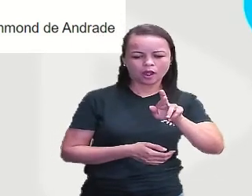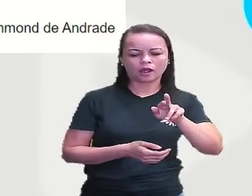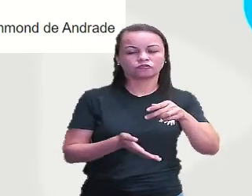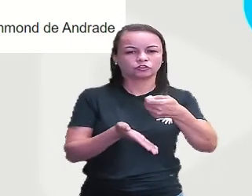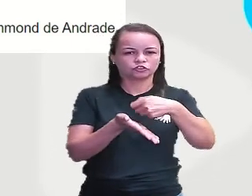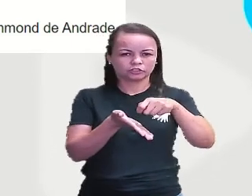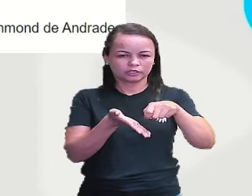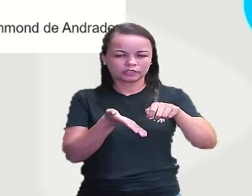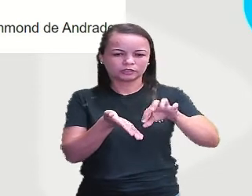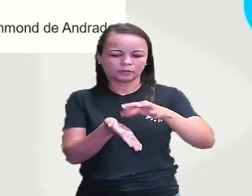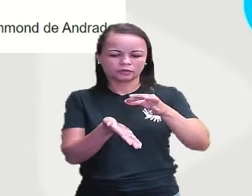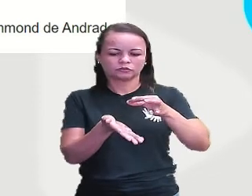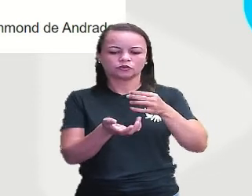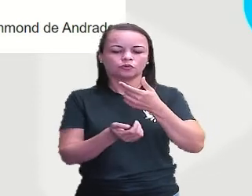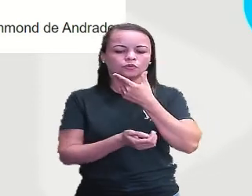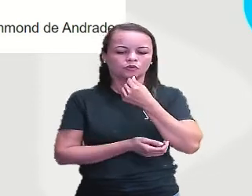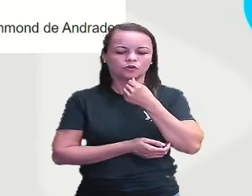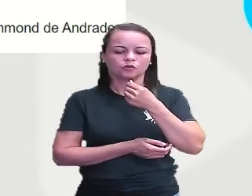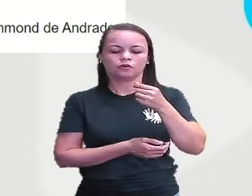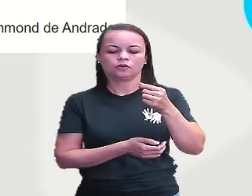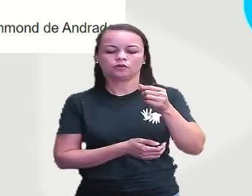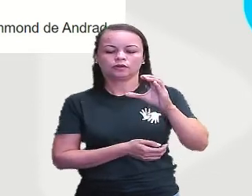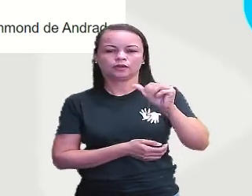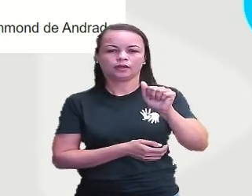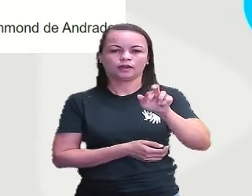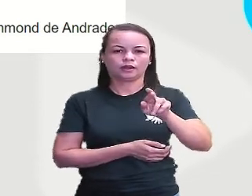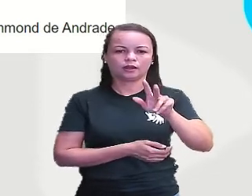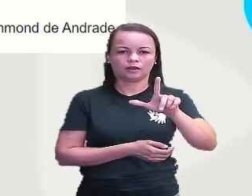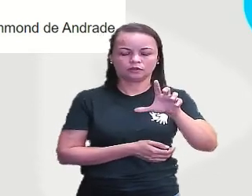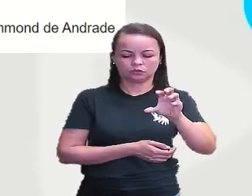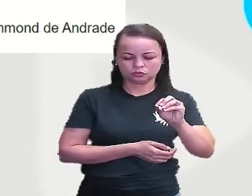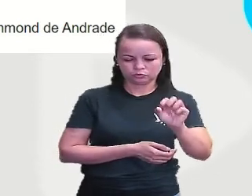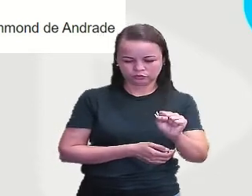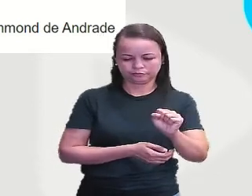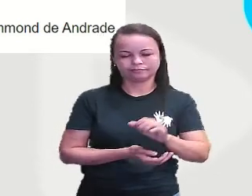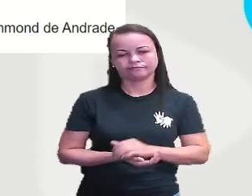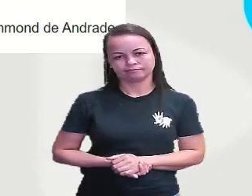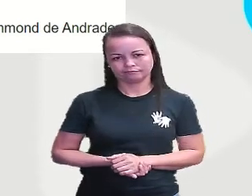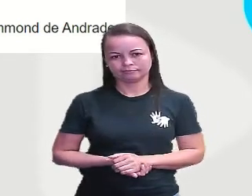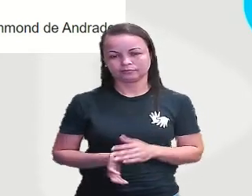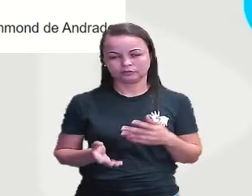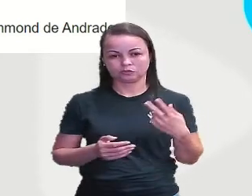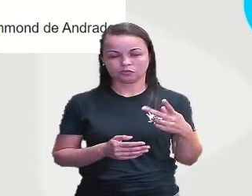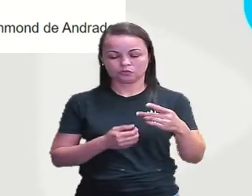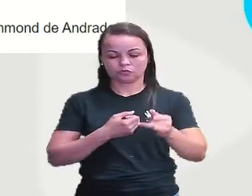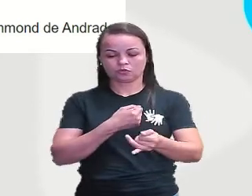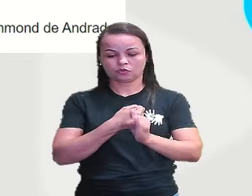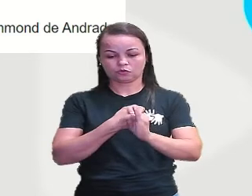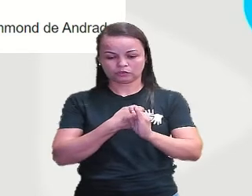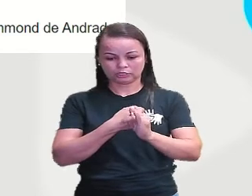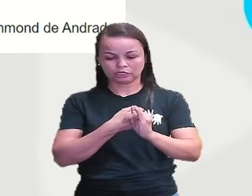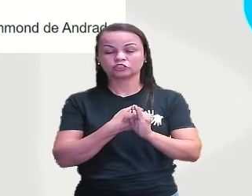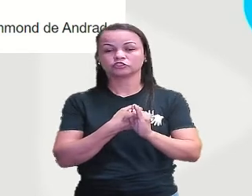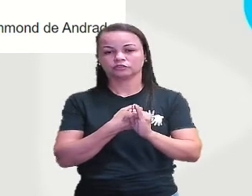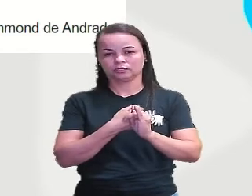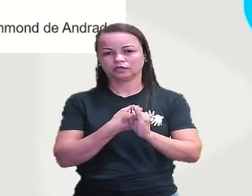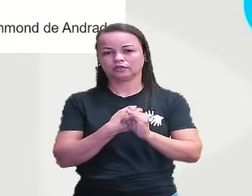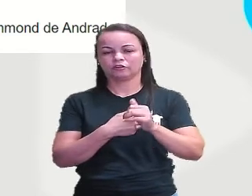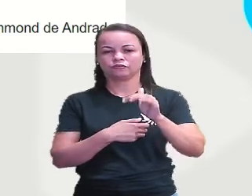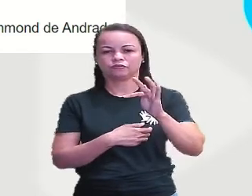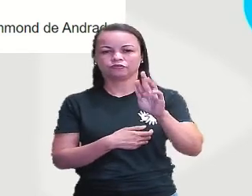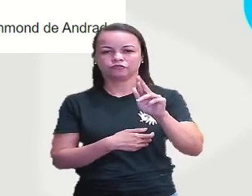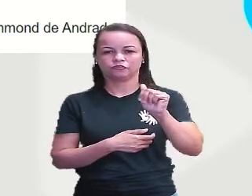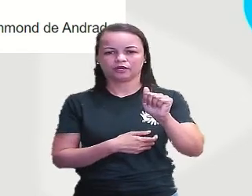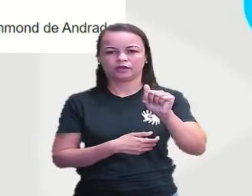escrito por Carlos Drummond de Andrade também. Aliás, um cronista aí bastante conhecido também, né? Só que